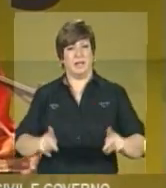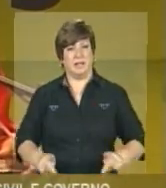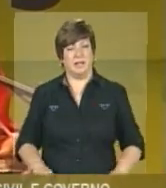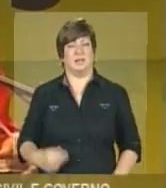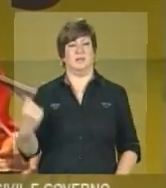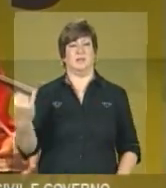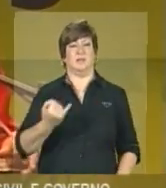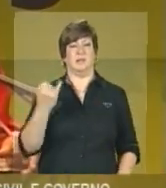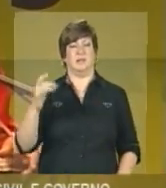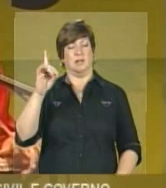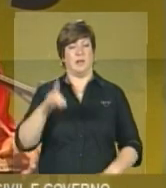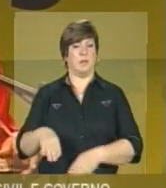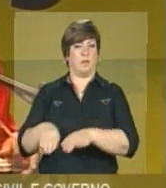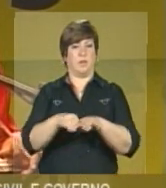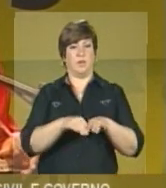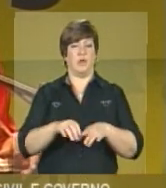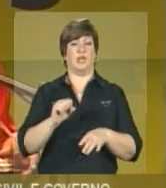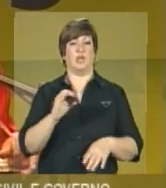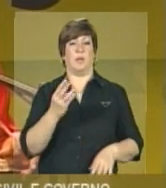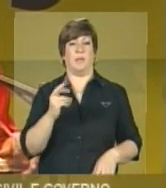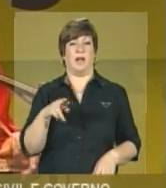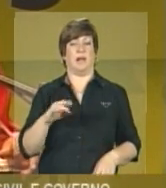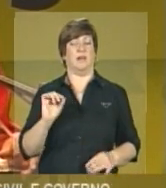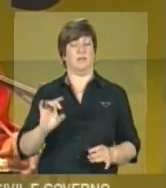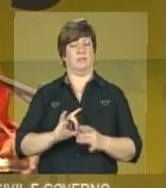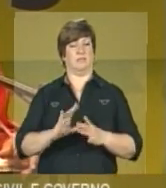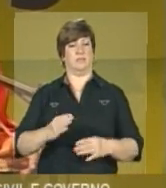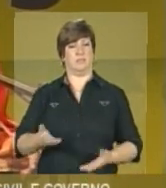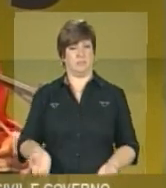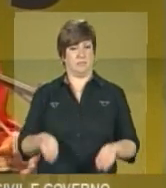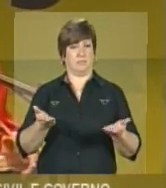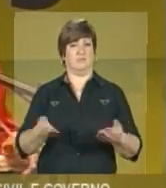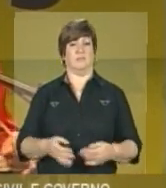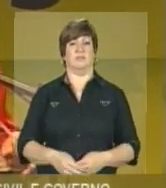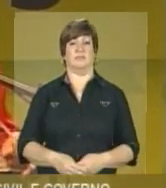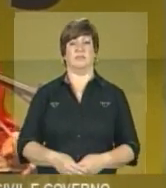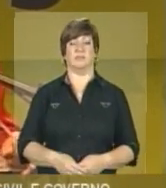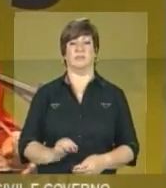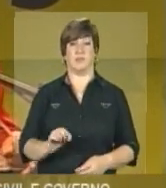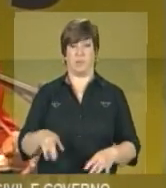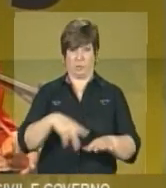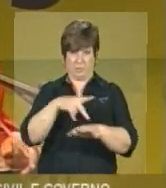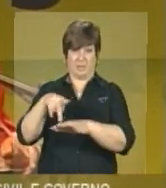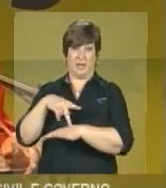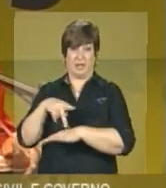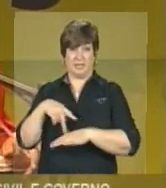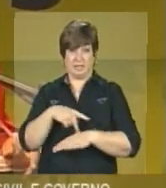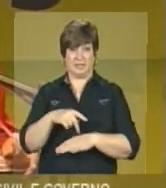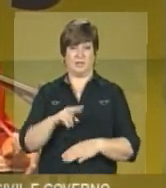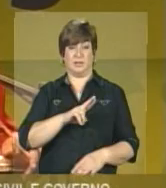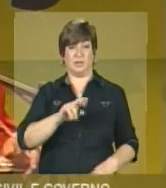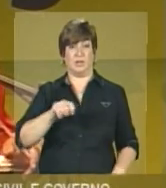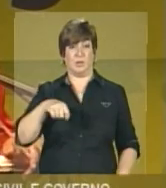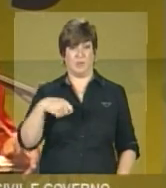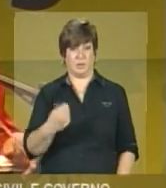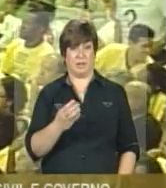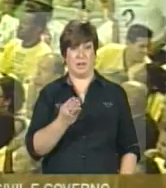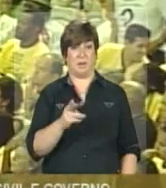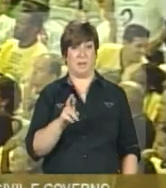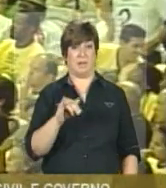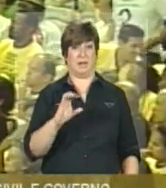democrático, e com sua soberania garantida. Nos países chamados